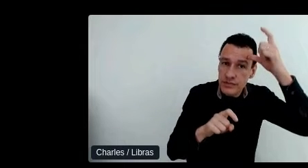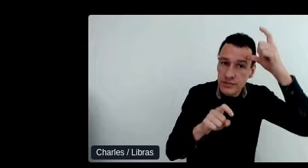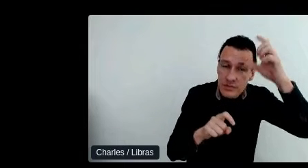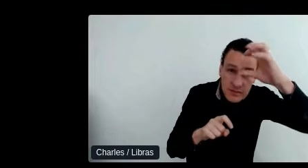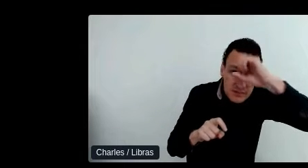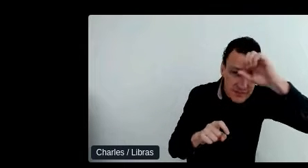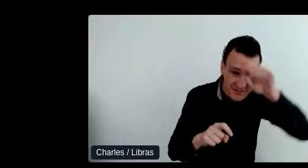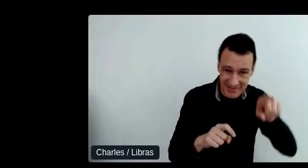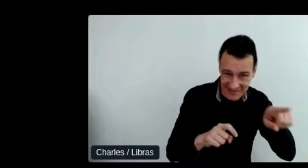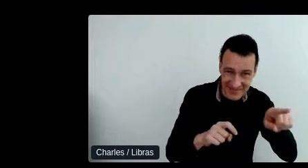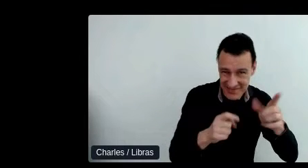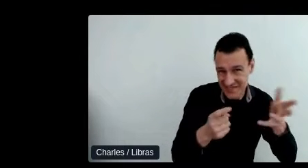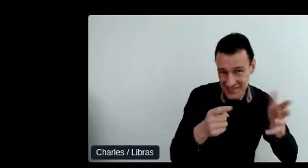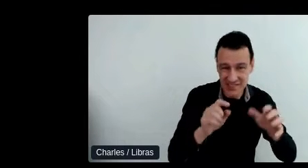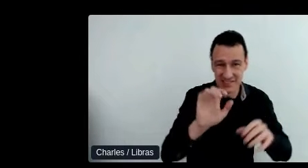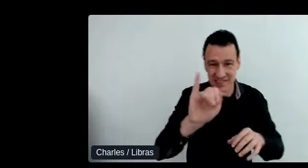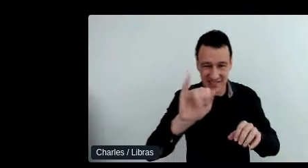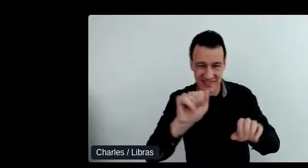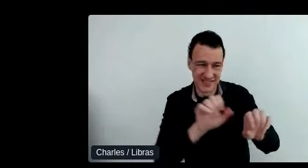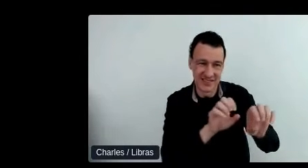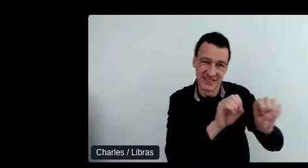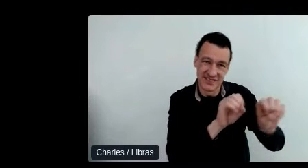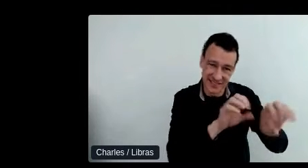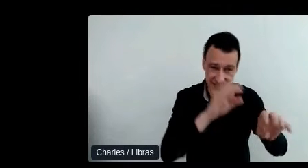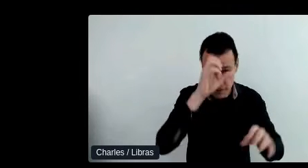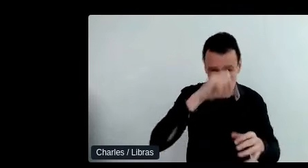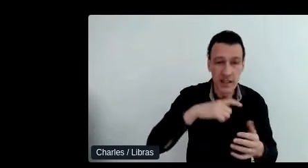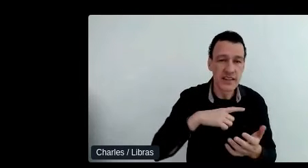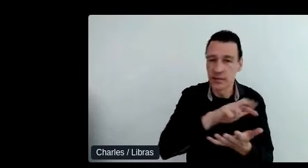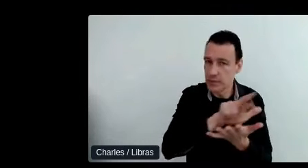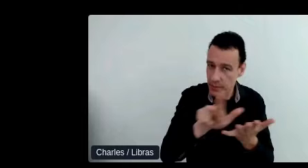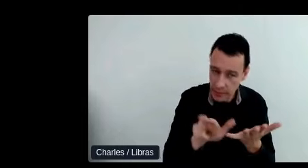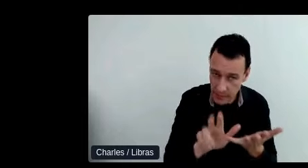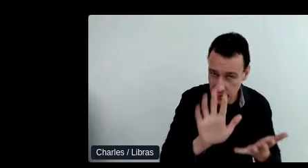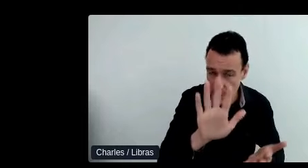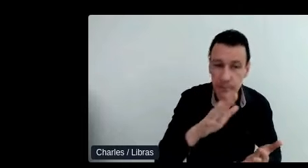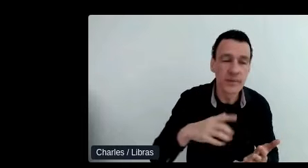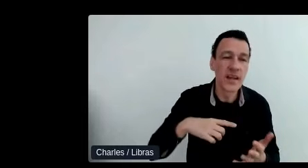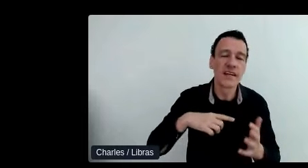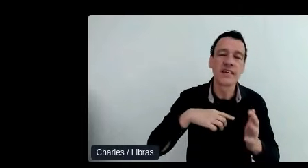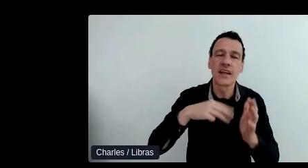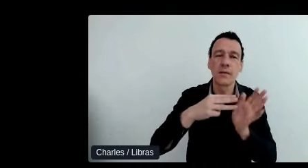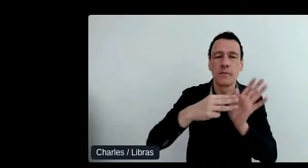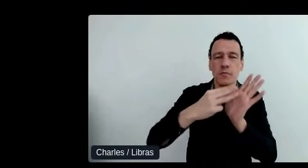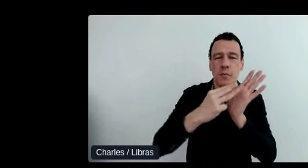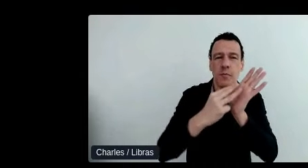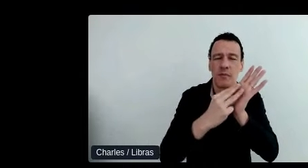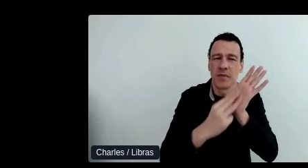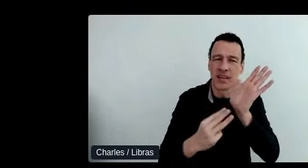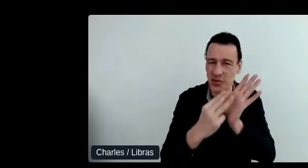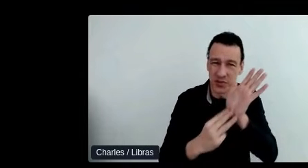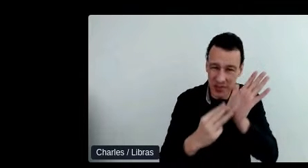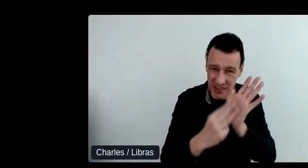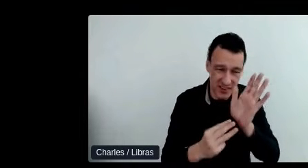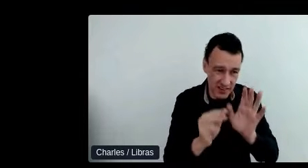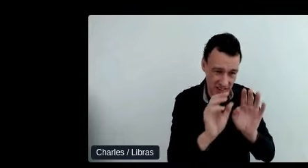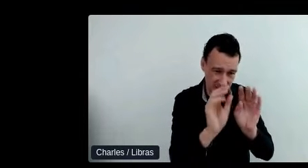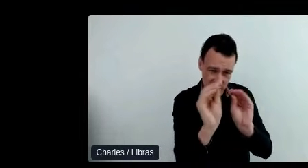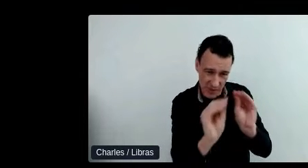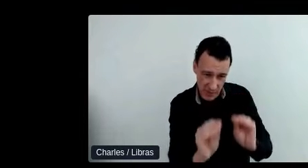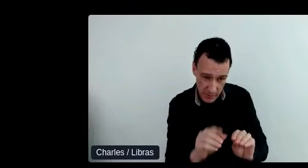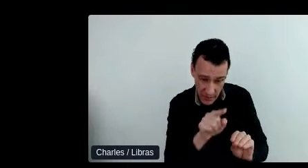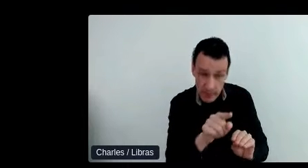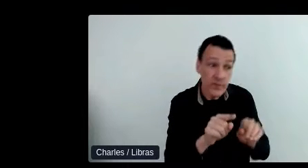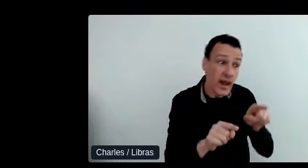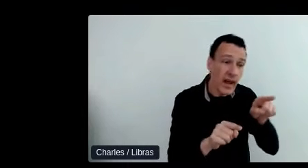inteligências artificiais, uma metodologia que, aplicada a computadores, ensinam essas máquinas a fazer previsões a partir de